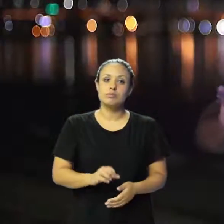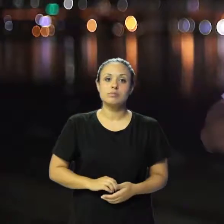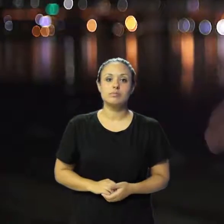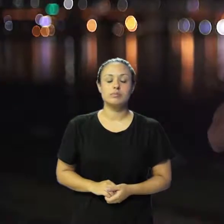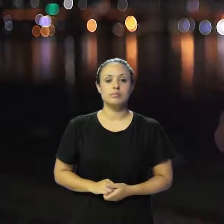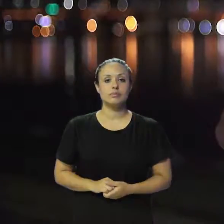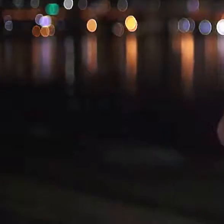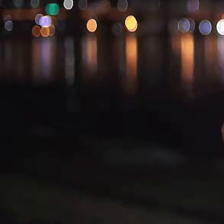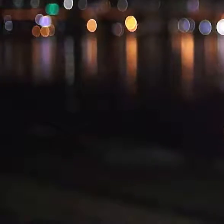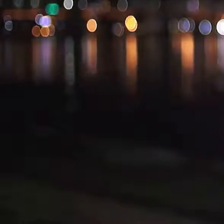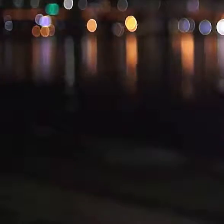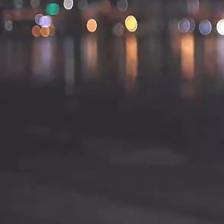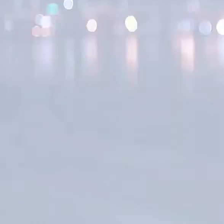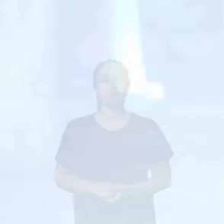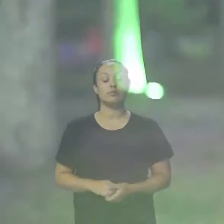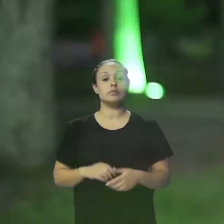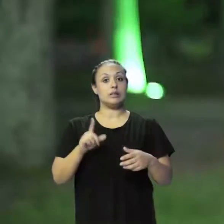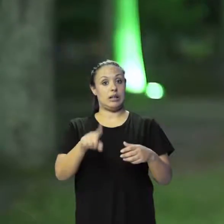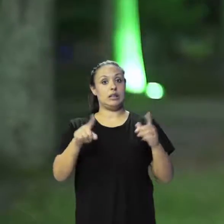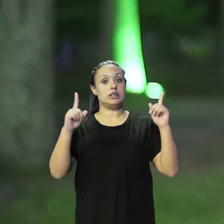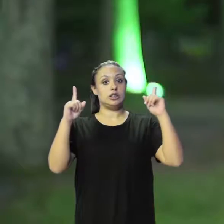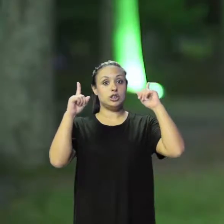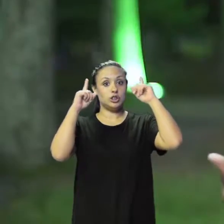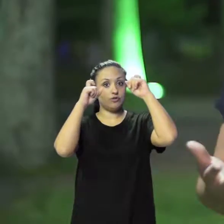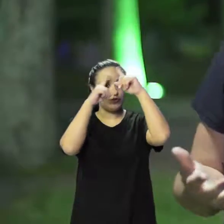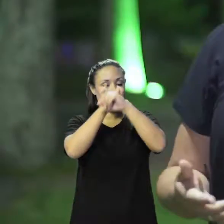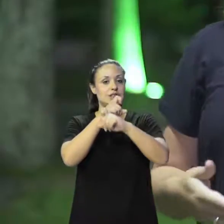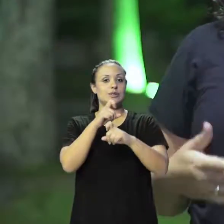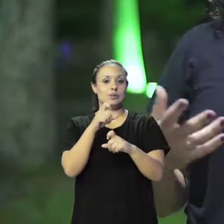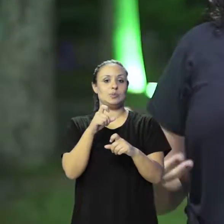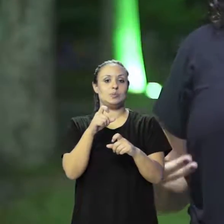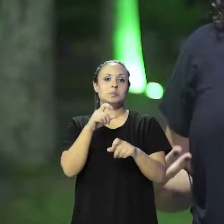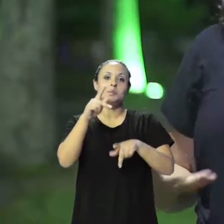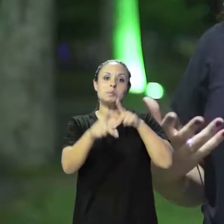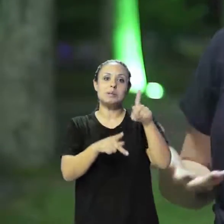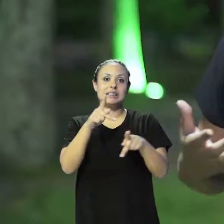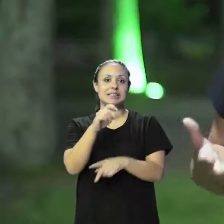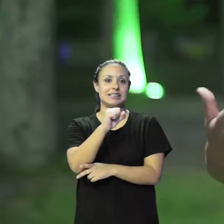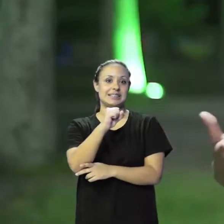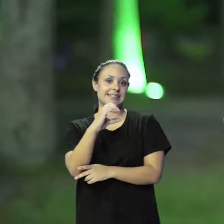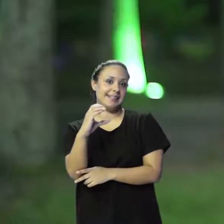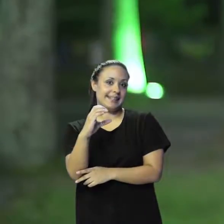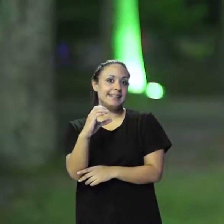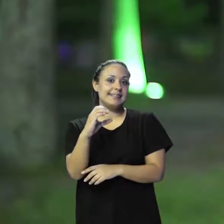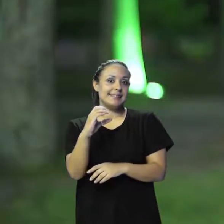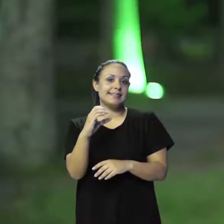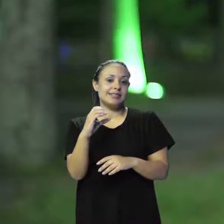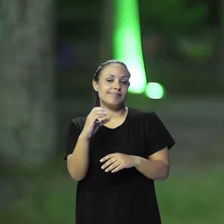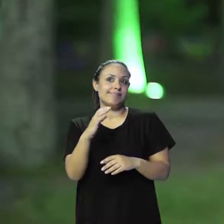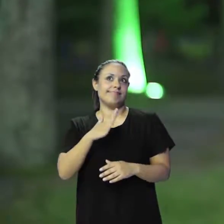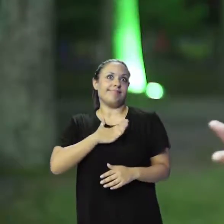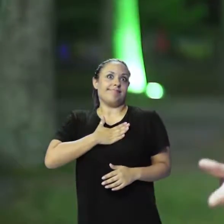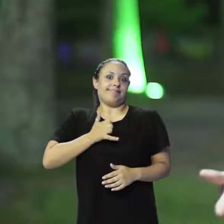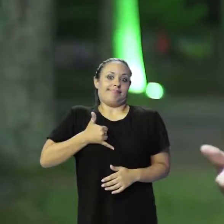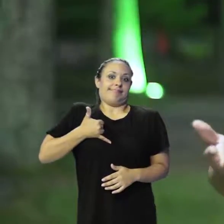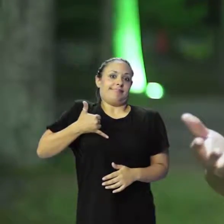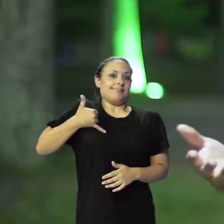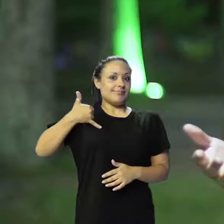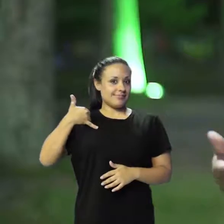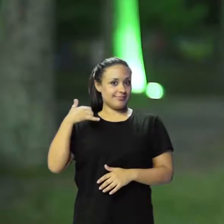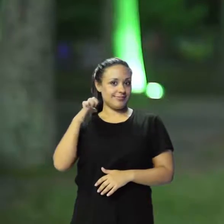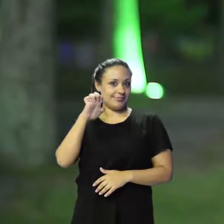deixar os indígenas de lado mesmo, sabe? É difícil para a população catarinense,